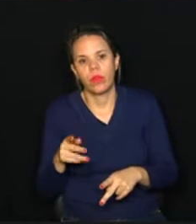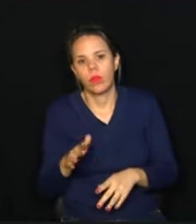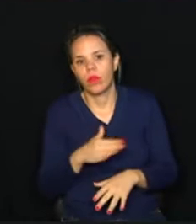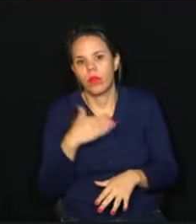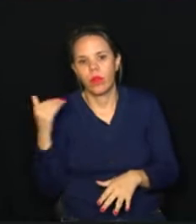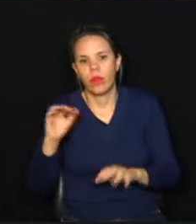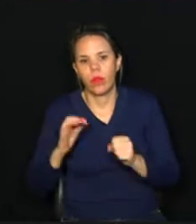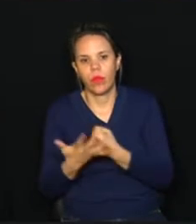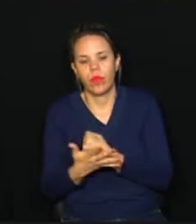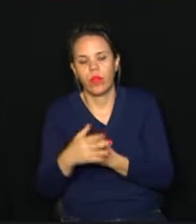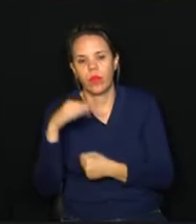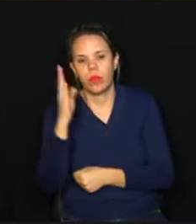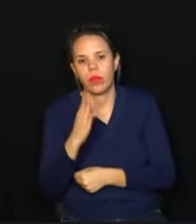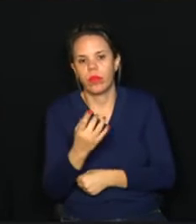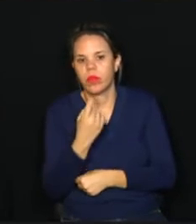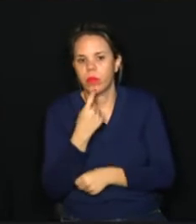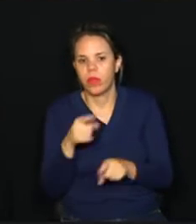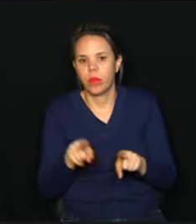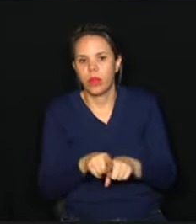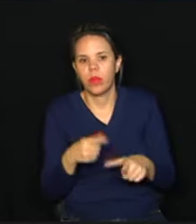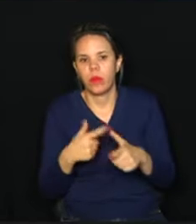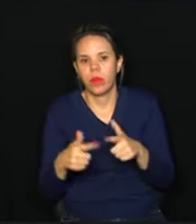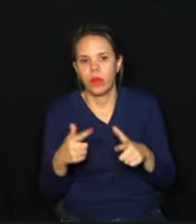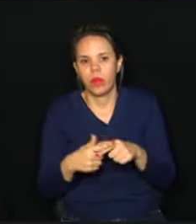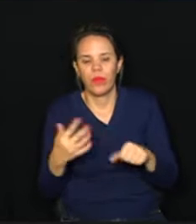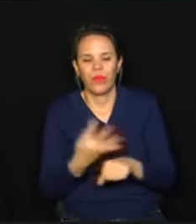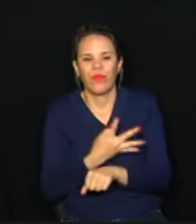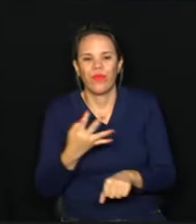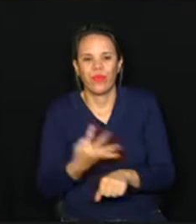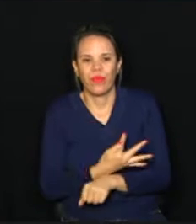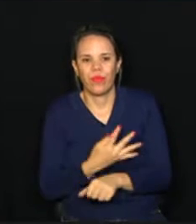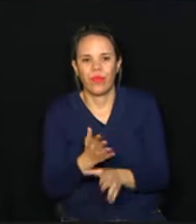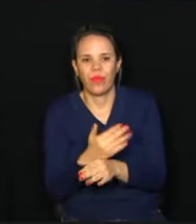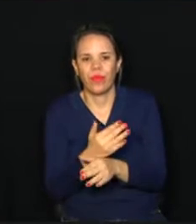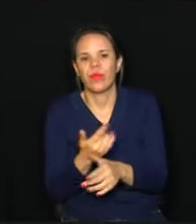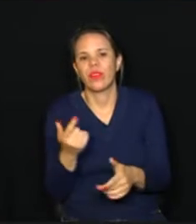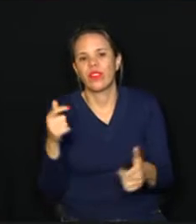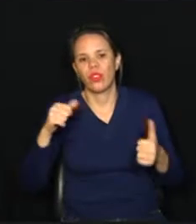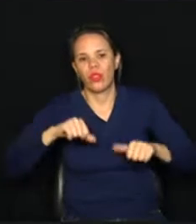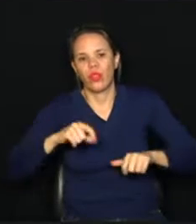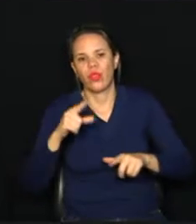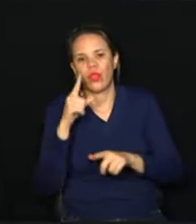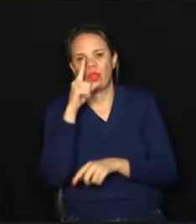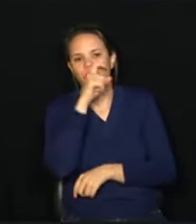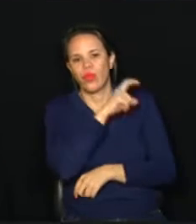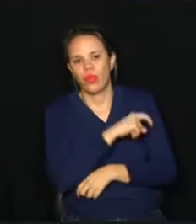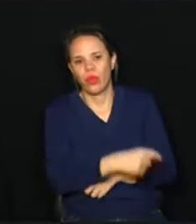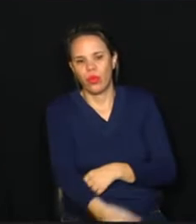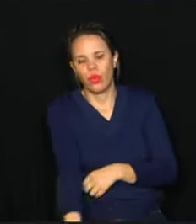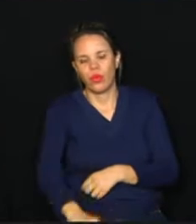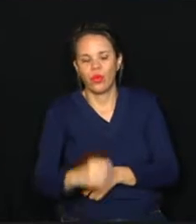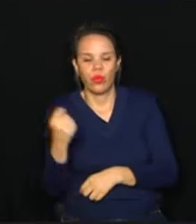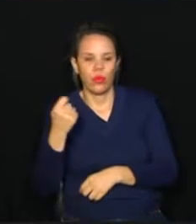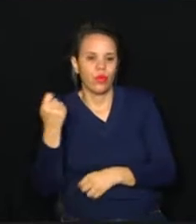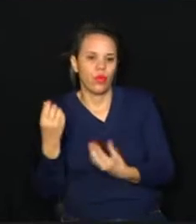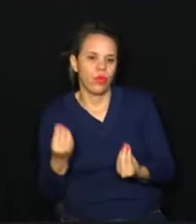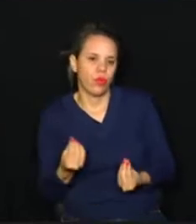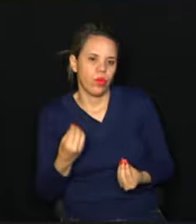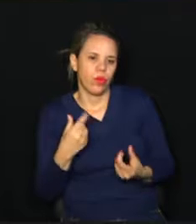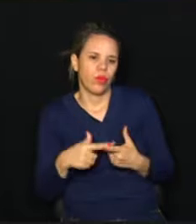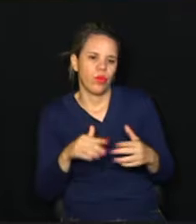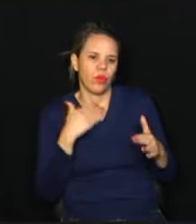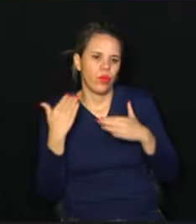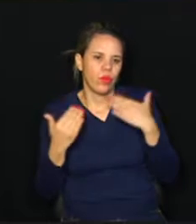na cidade de Campinas. A situação ainda é de total descontrole, a situação ainda é de muita gravidade, são muitas